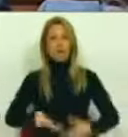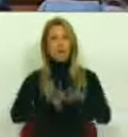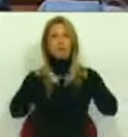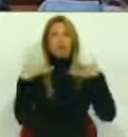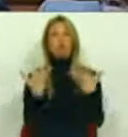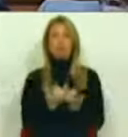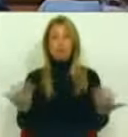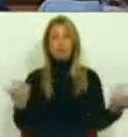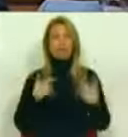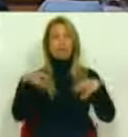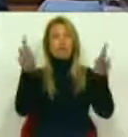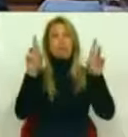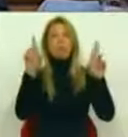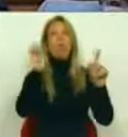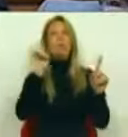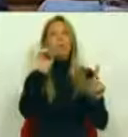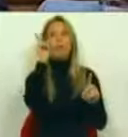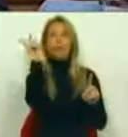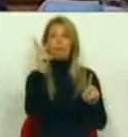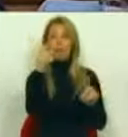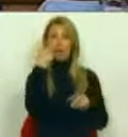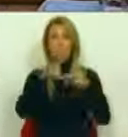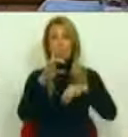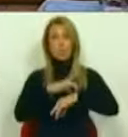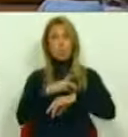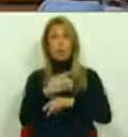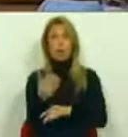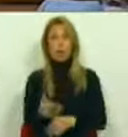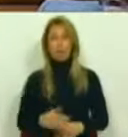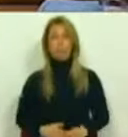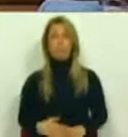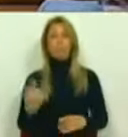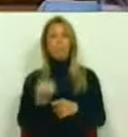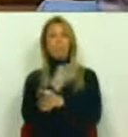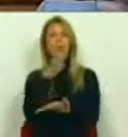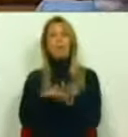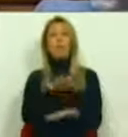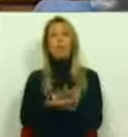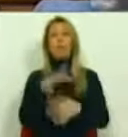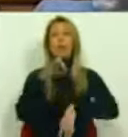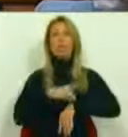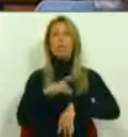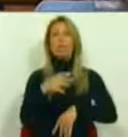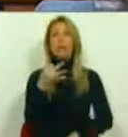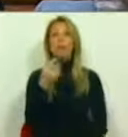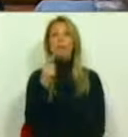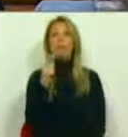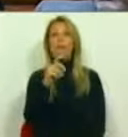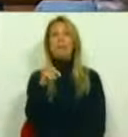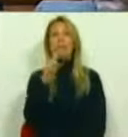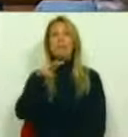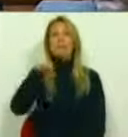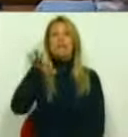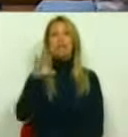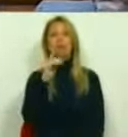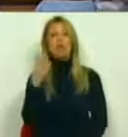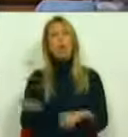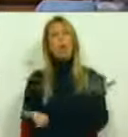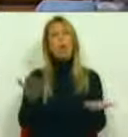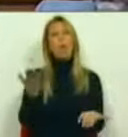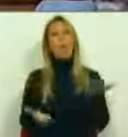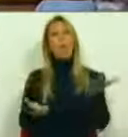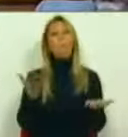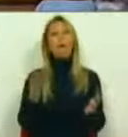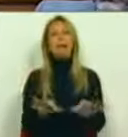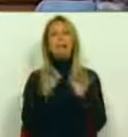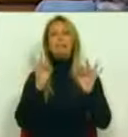na própria qualidade de vida do doente. Em várias publicações, a doença dos pezinhos é comparada, em sentido metafórico, à